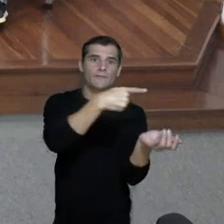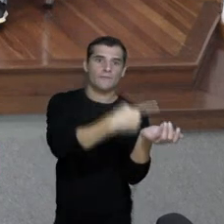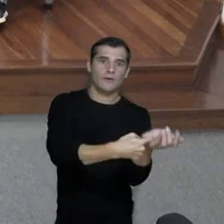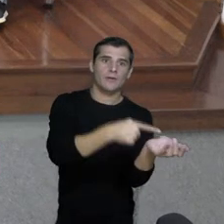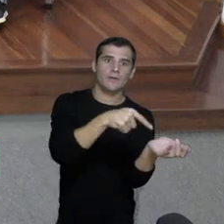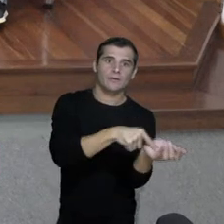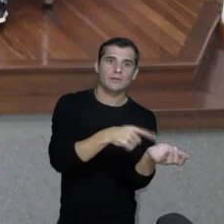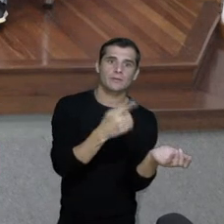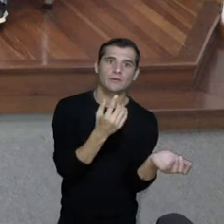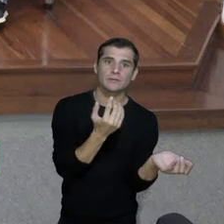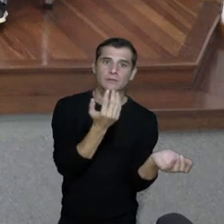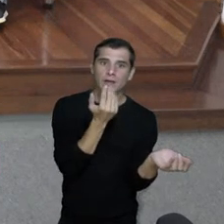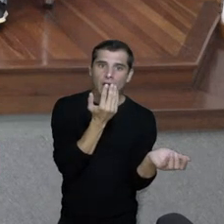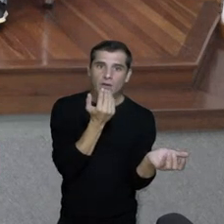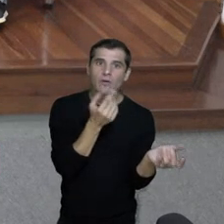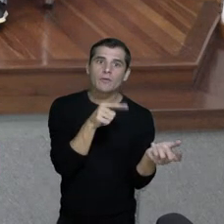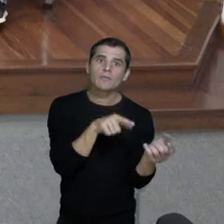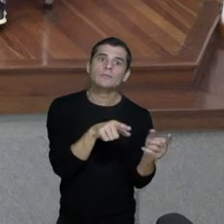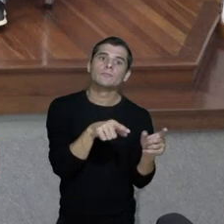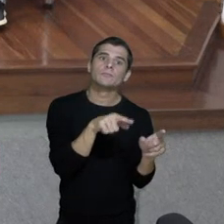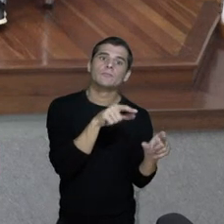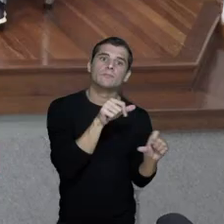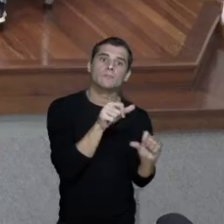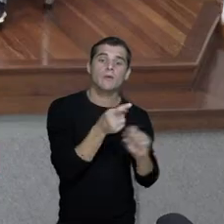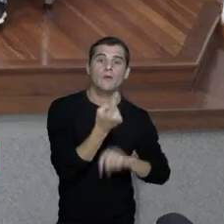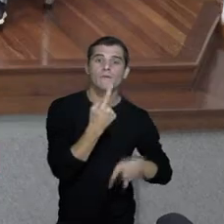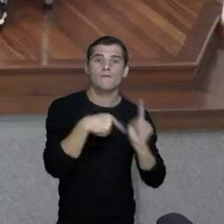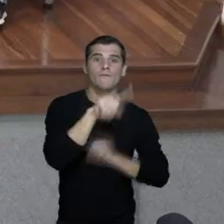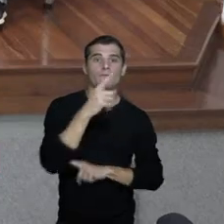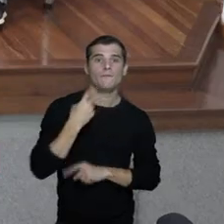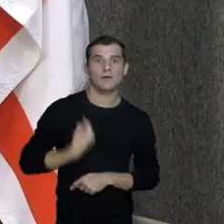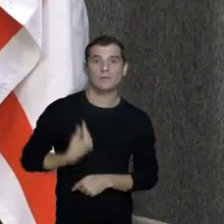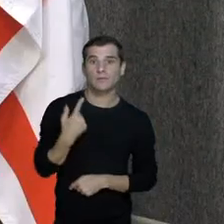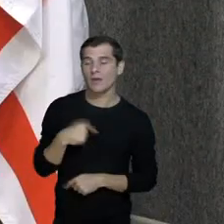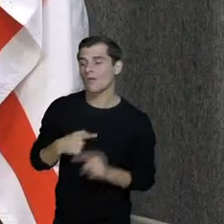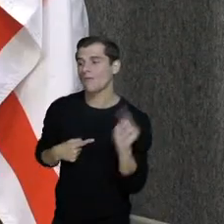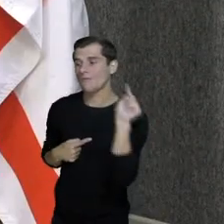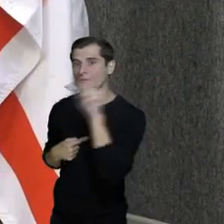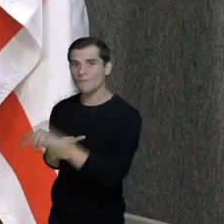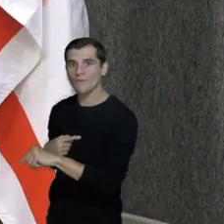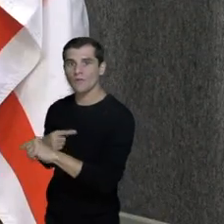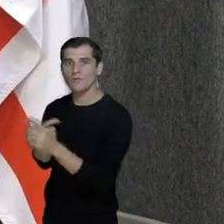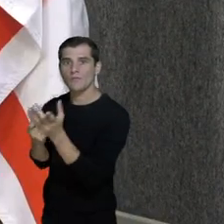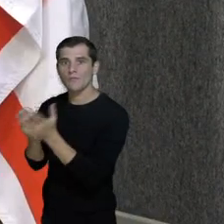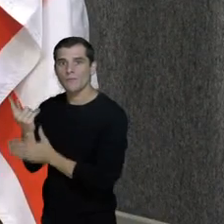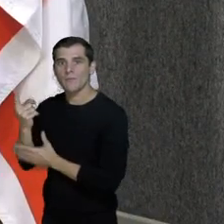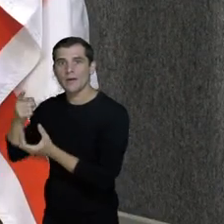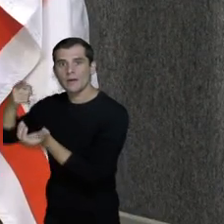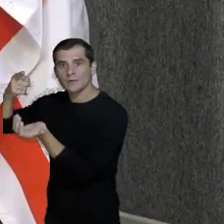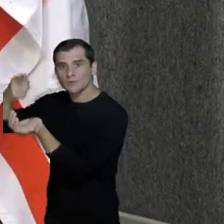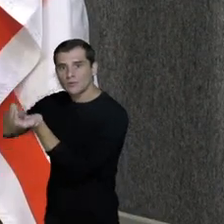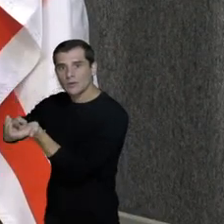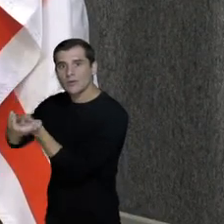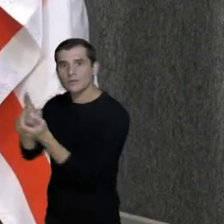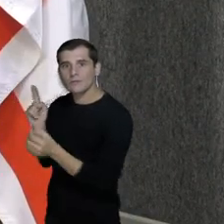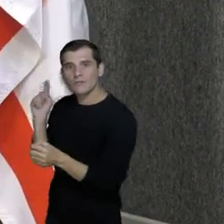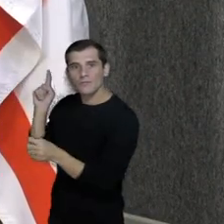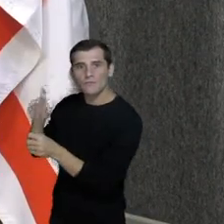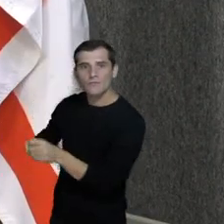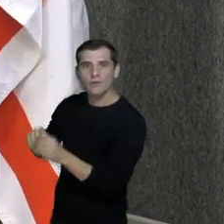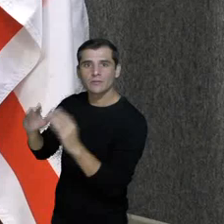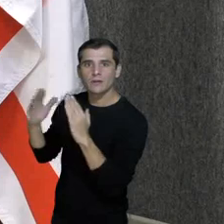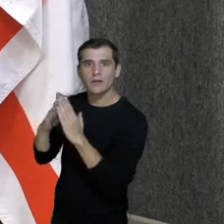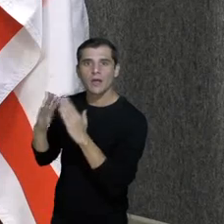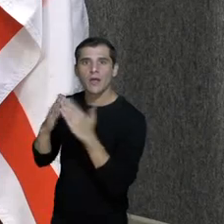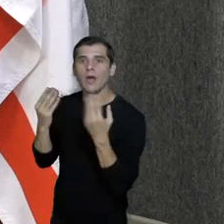minha vida mudou por causa de um cachorro quente eu parei num trailer de cachorro quente voltando para casa e pens pensando como é que eu vou dizer pra minha mãe que eu